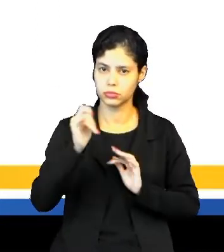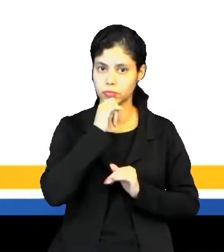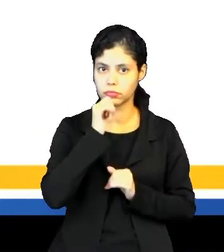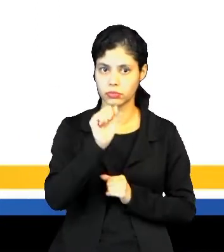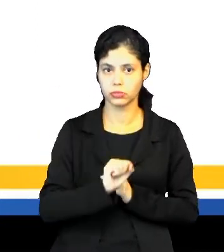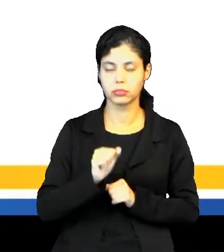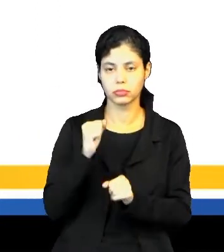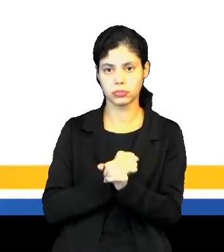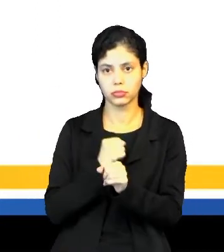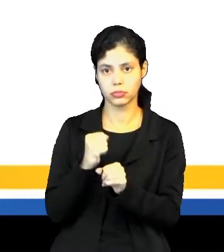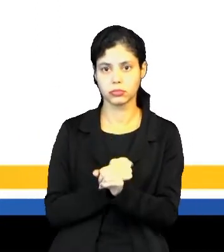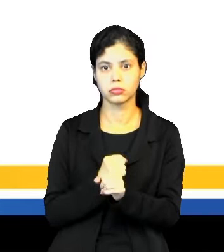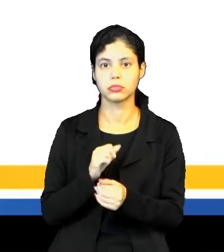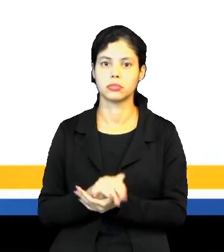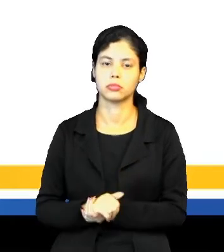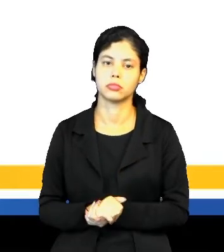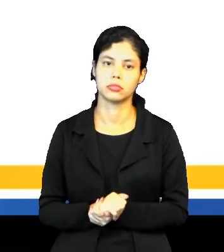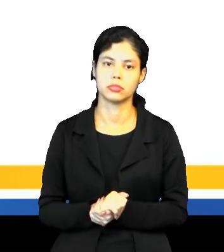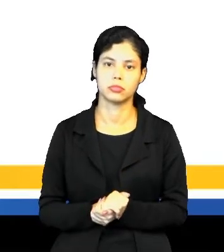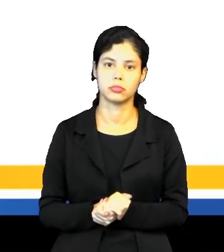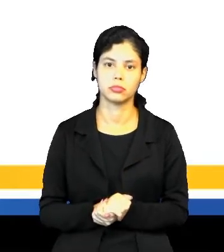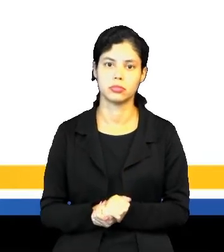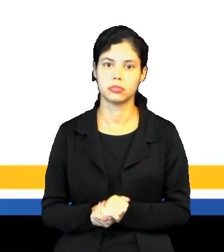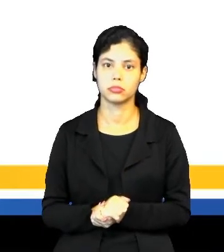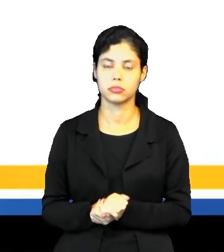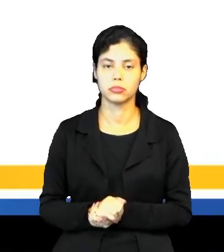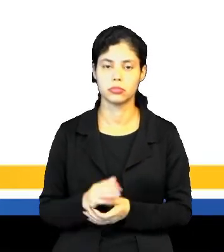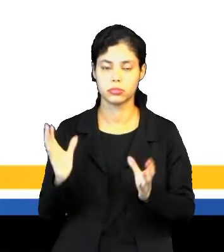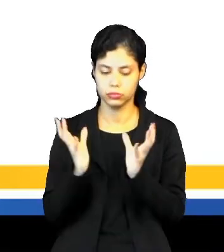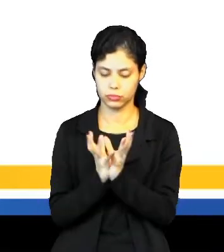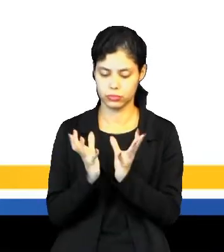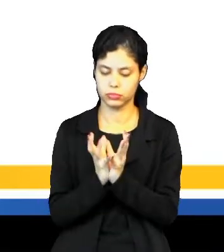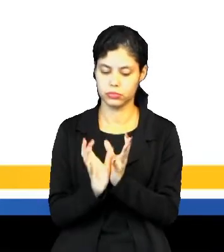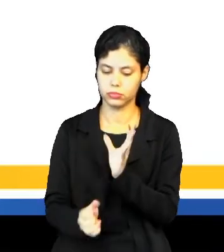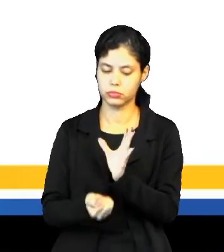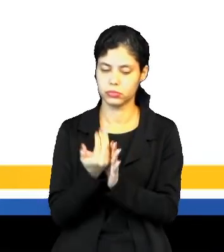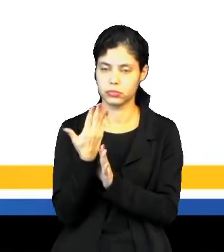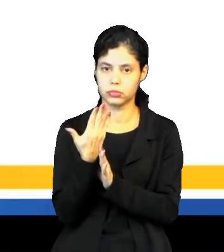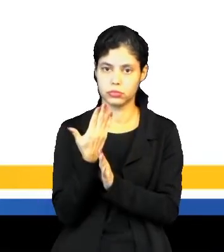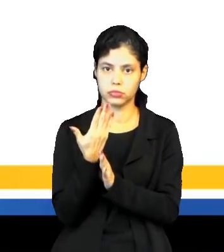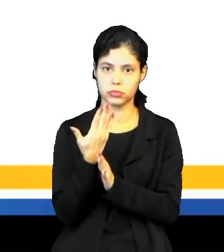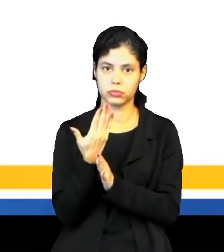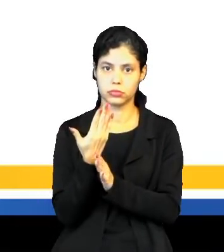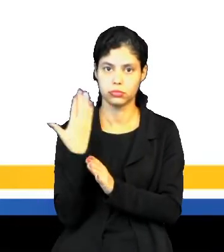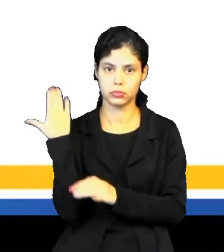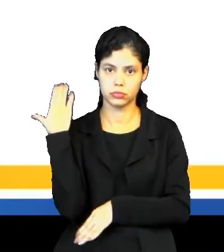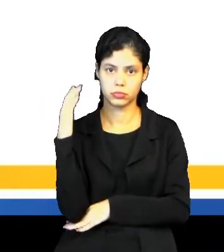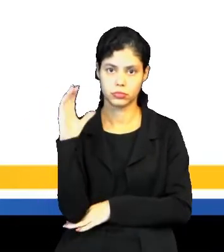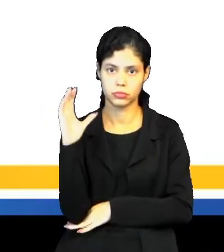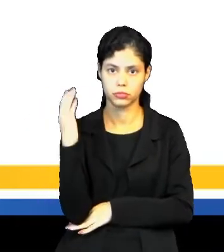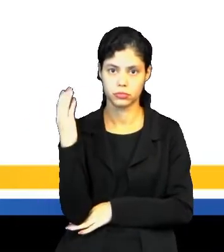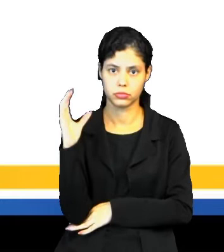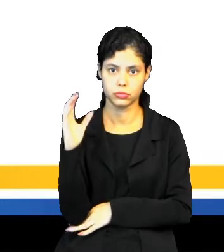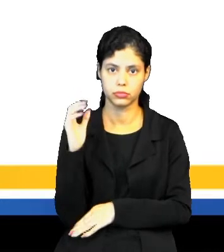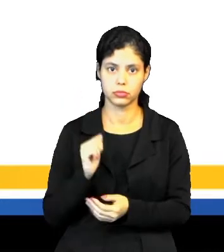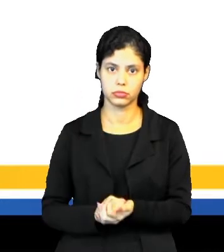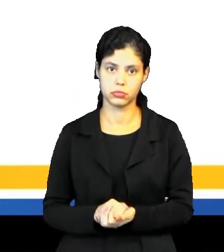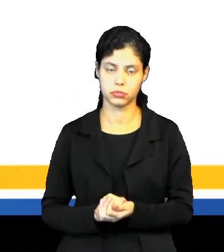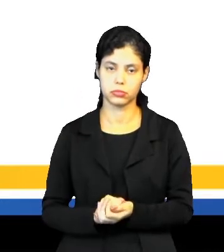os anos, os séculos, por exemplo. Esse agrupamento surgiu na era do cientificismo e